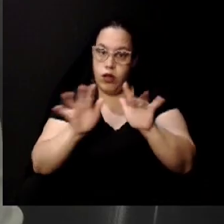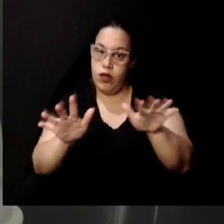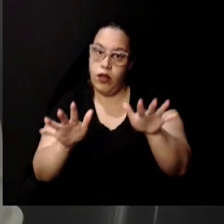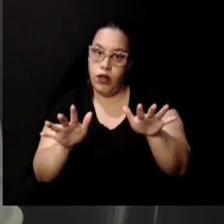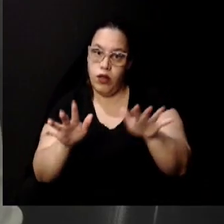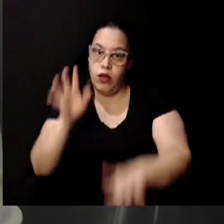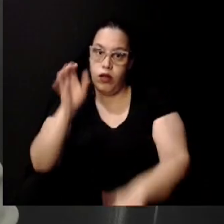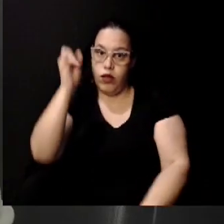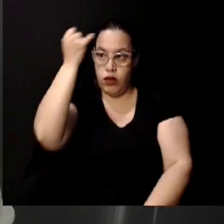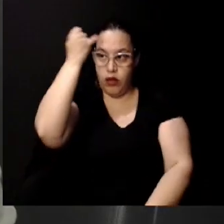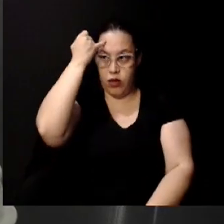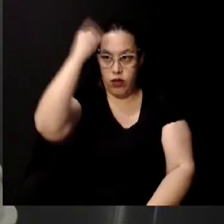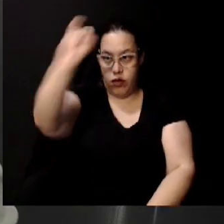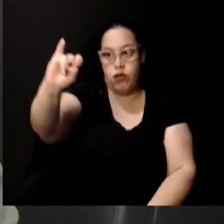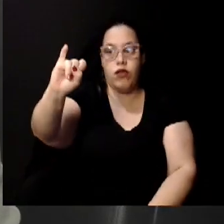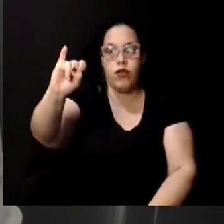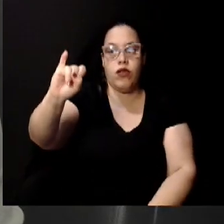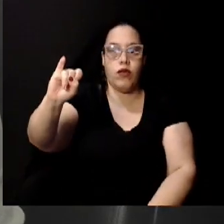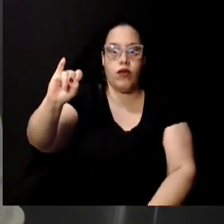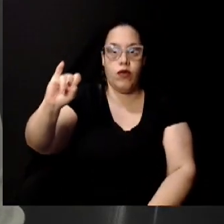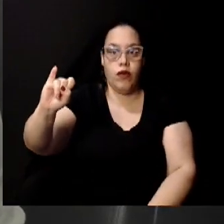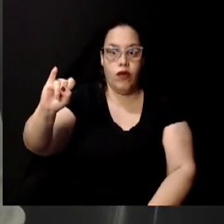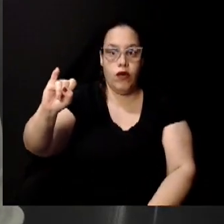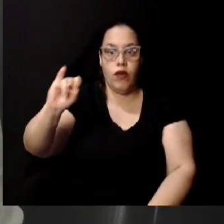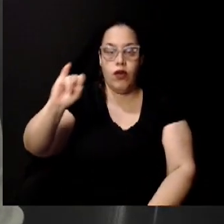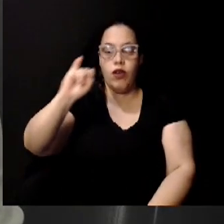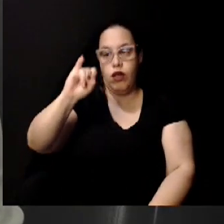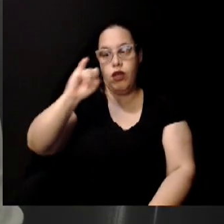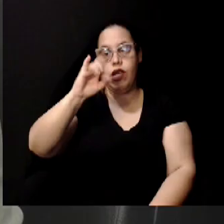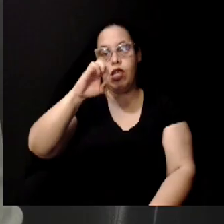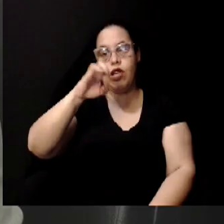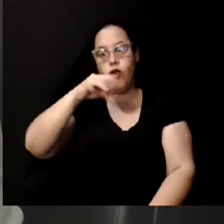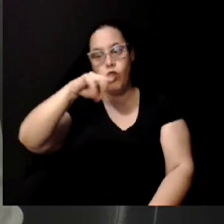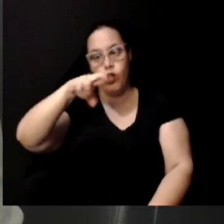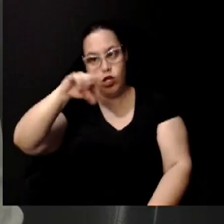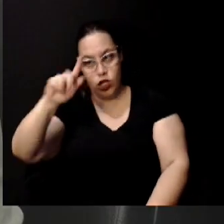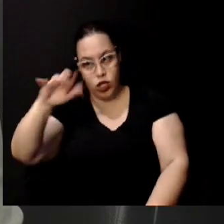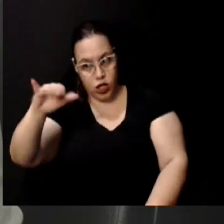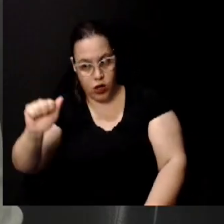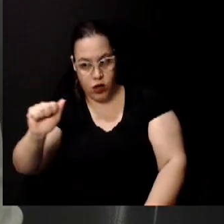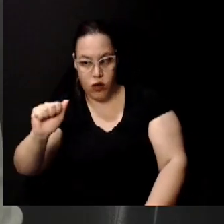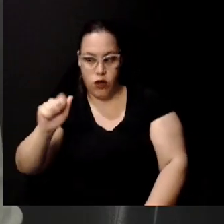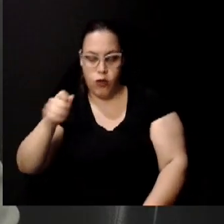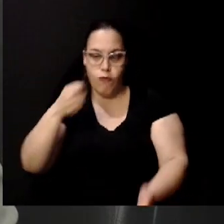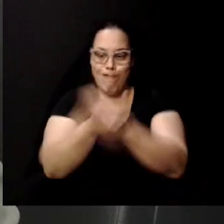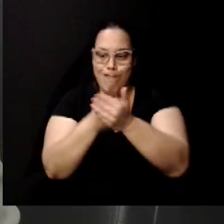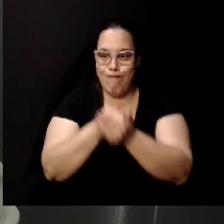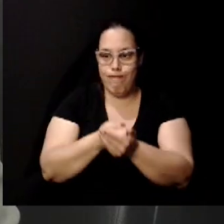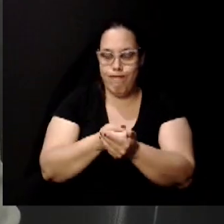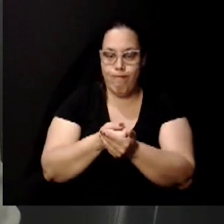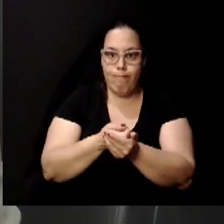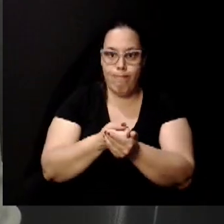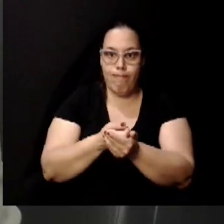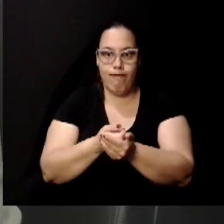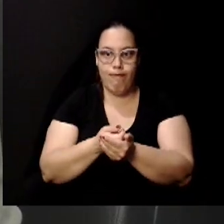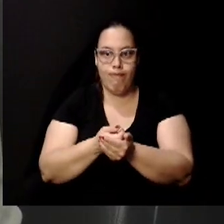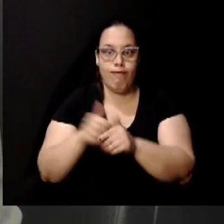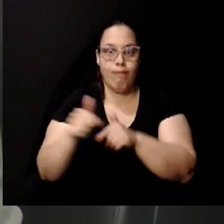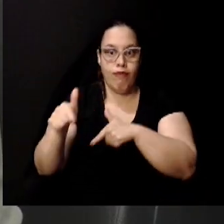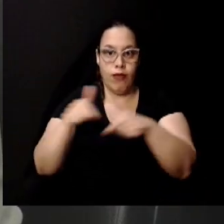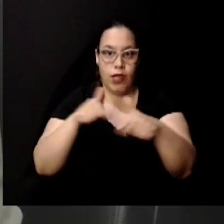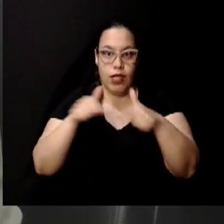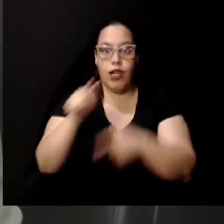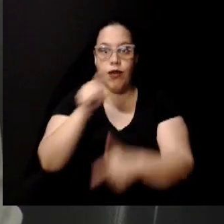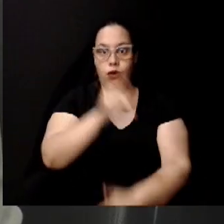ideias e ideologias que colocam em xeque o trabalho do professor.